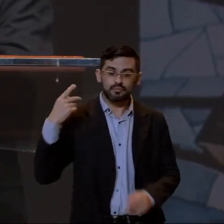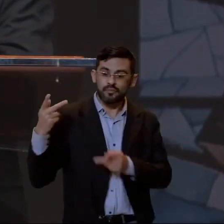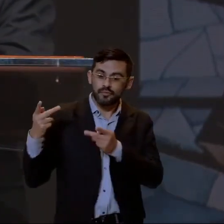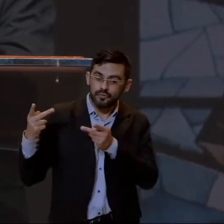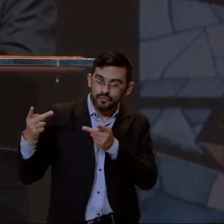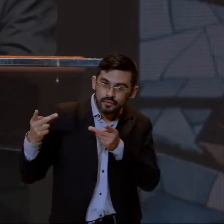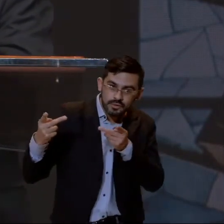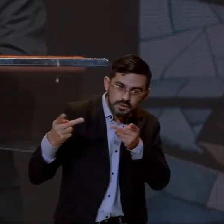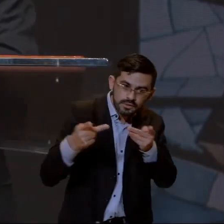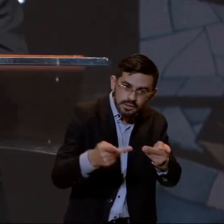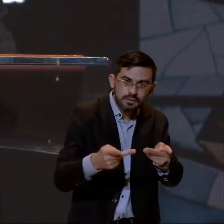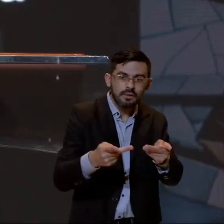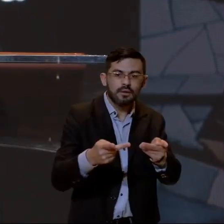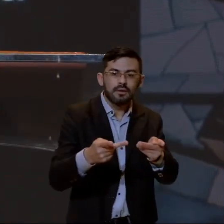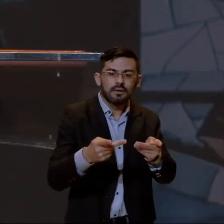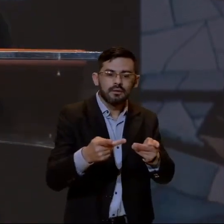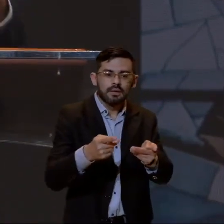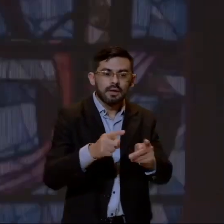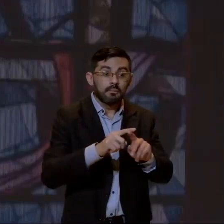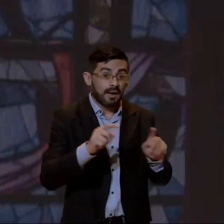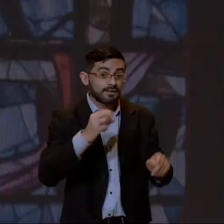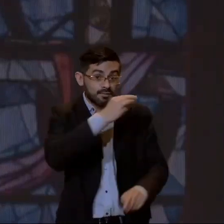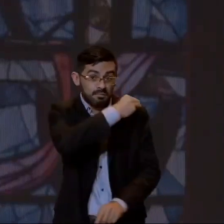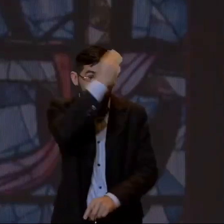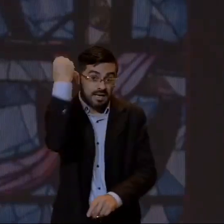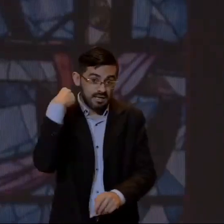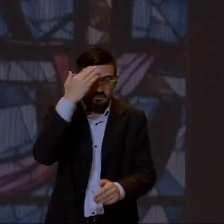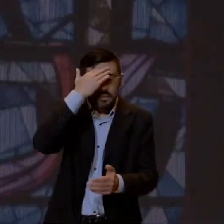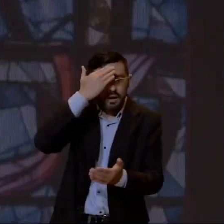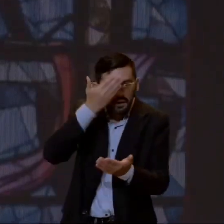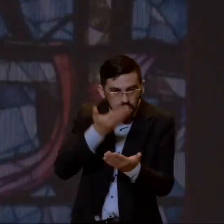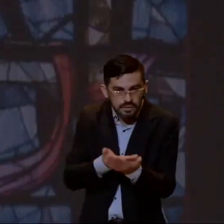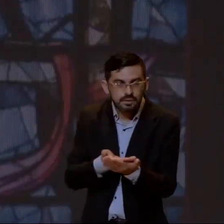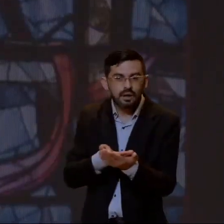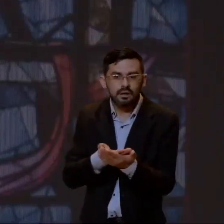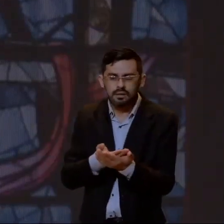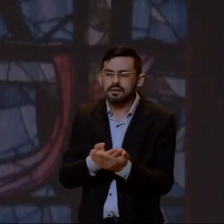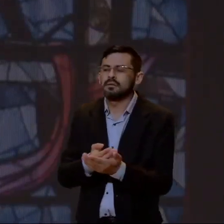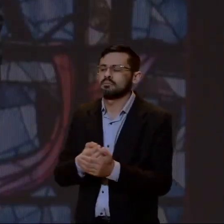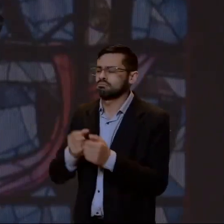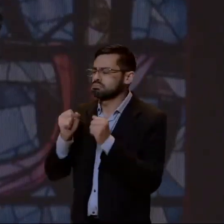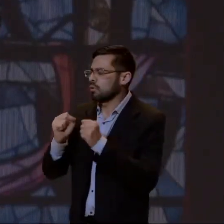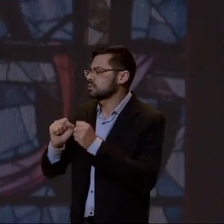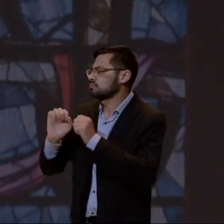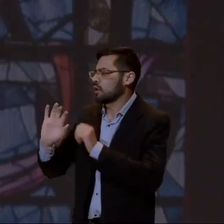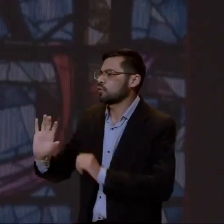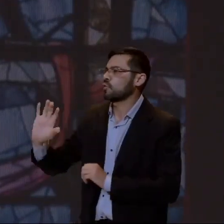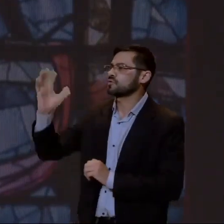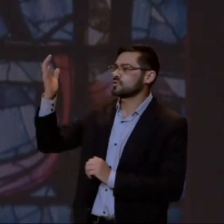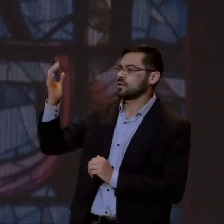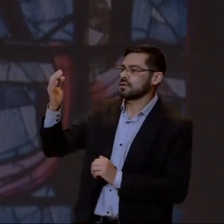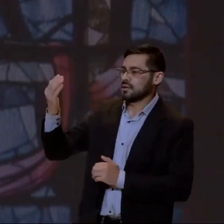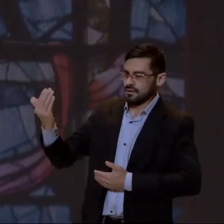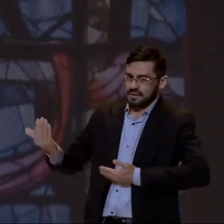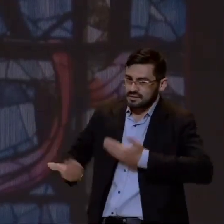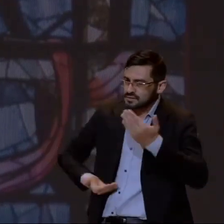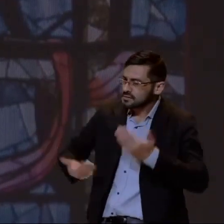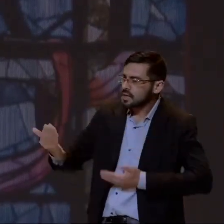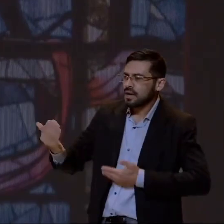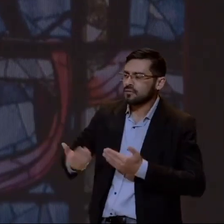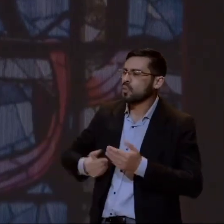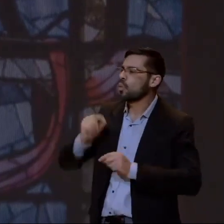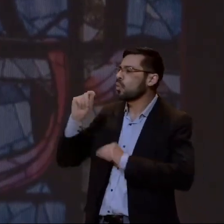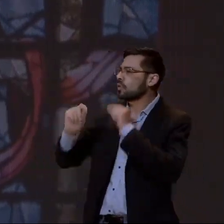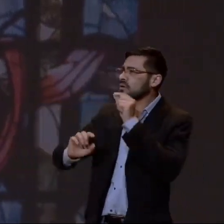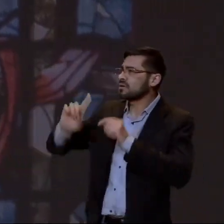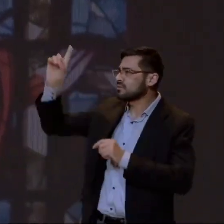E ela crê nas palavras do anjo e diz que seja feita na vida da tua serva aquilo que o